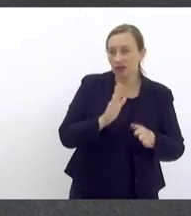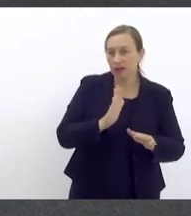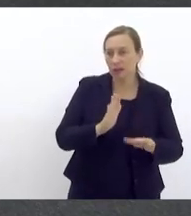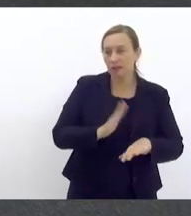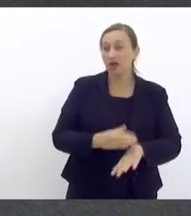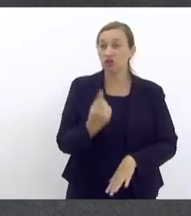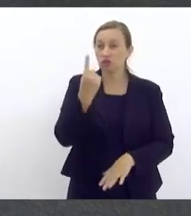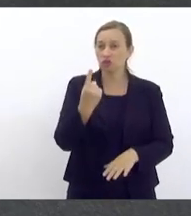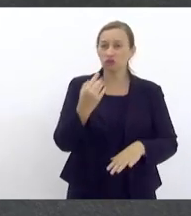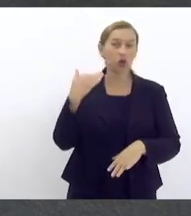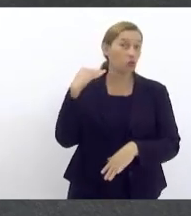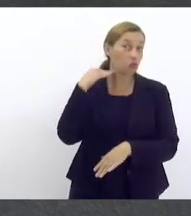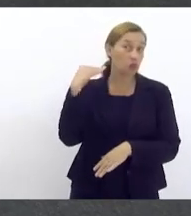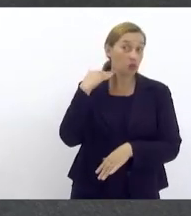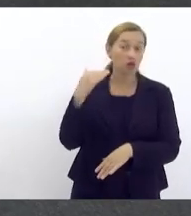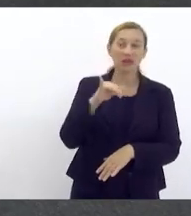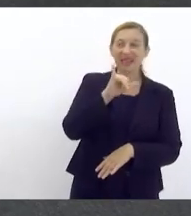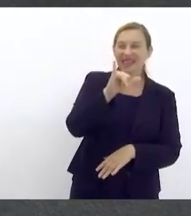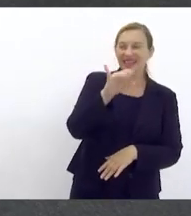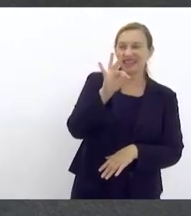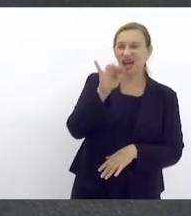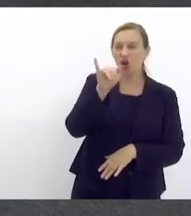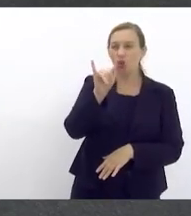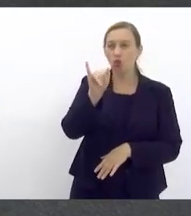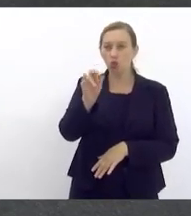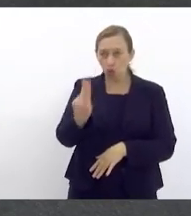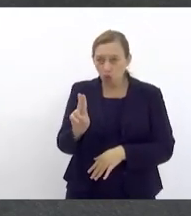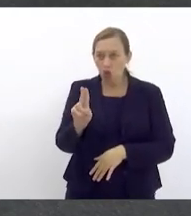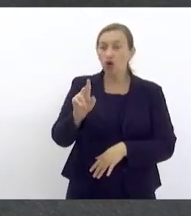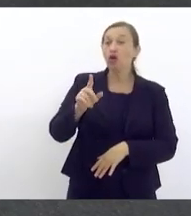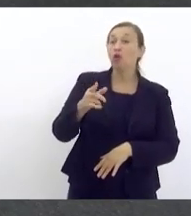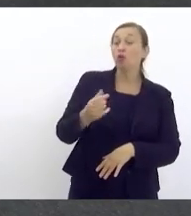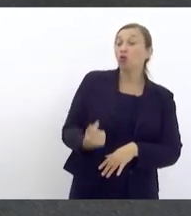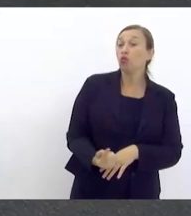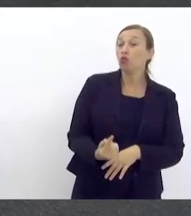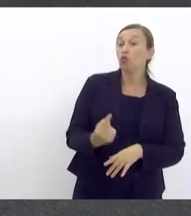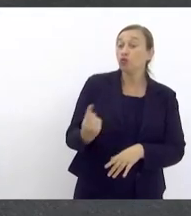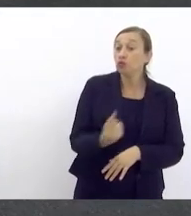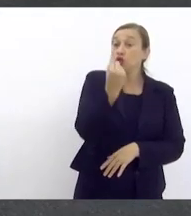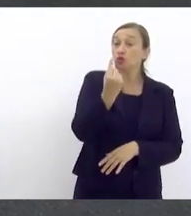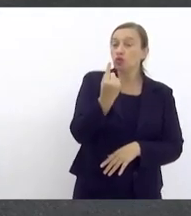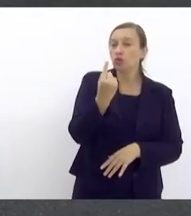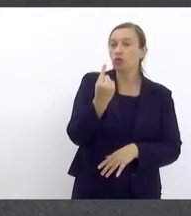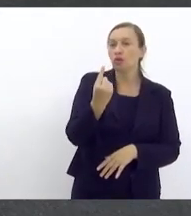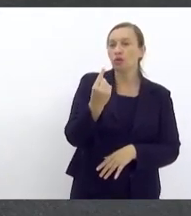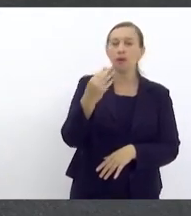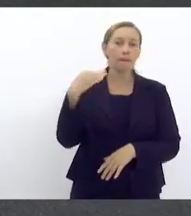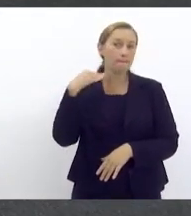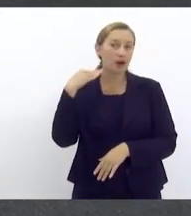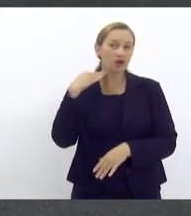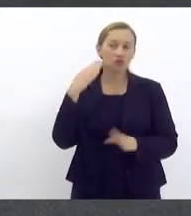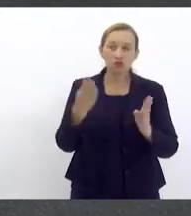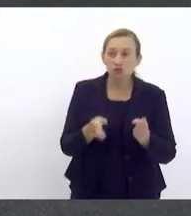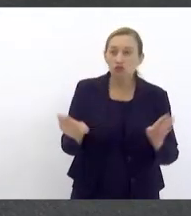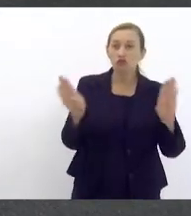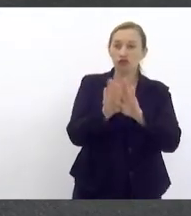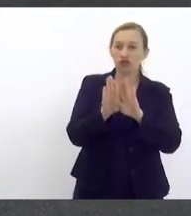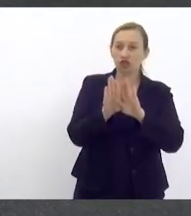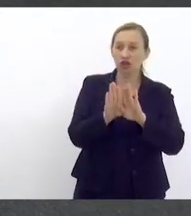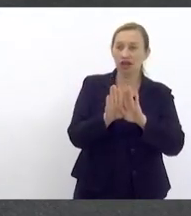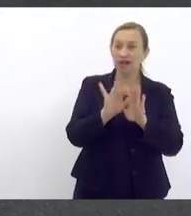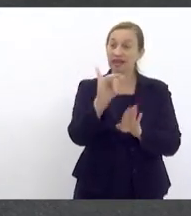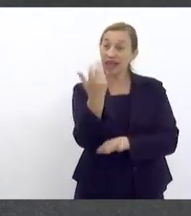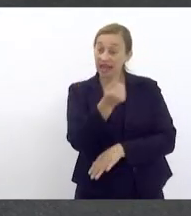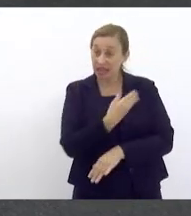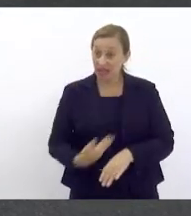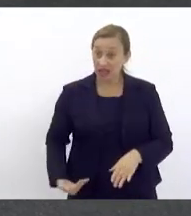bancária o Itaú banco único banco na agência da Ilha anunciou que fechará o posto e a